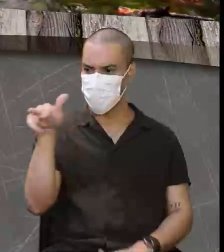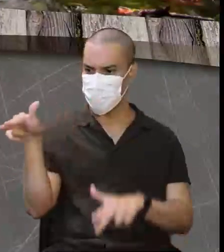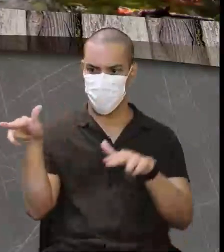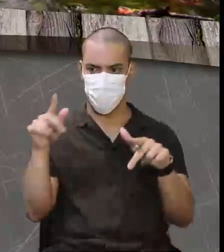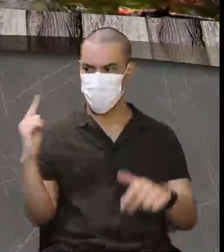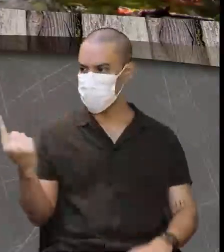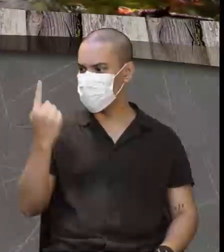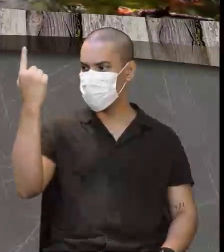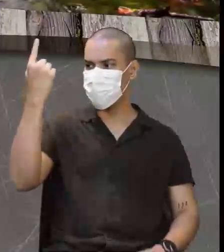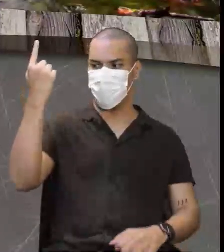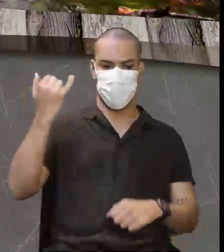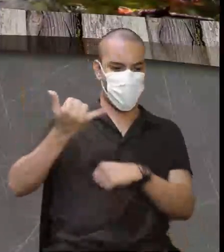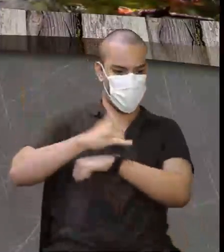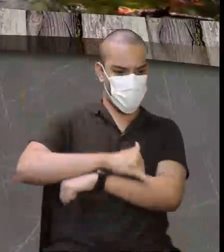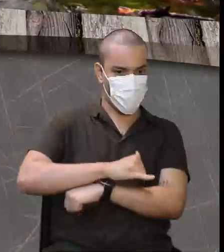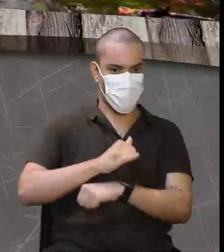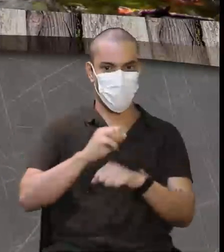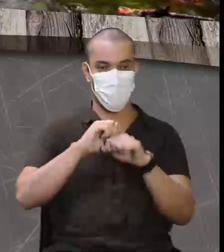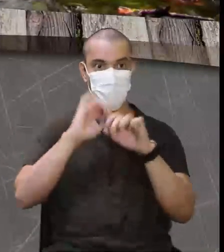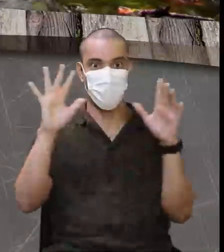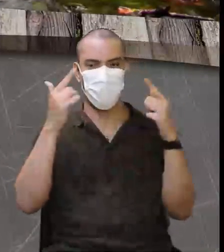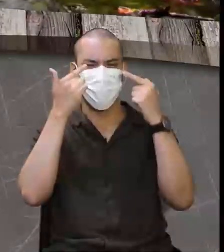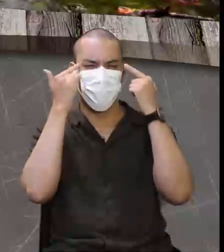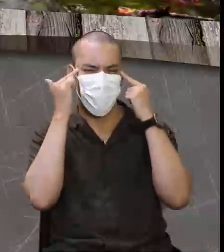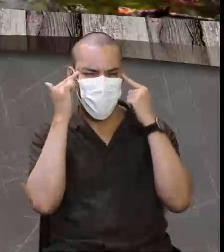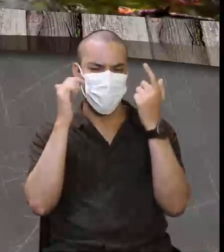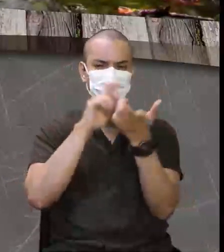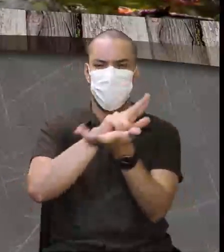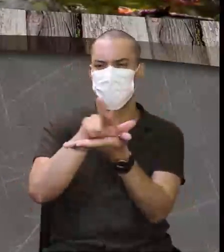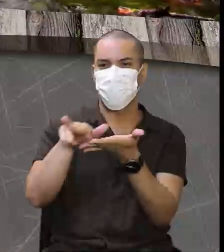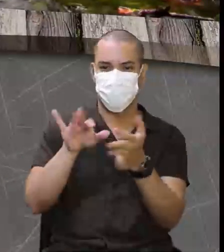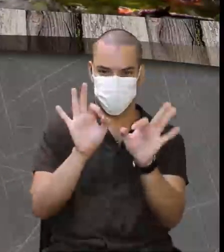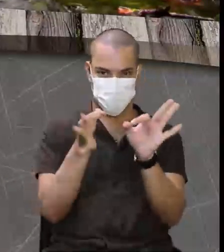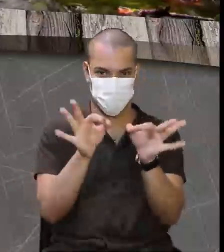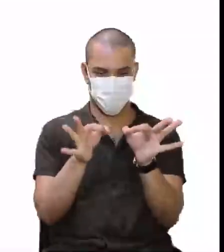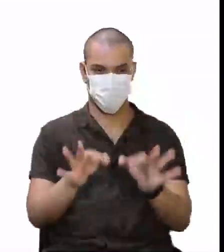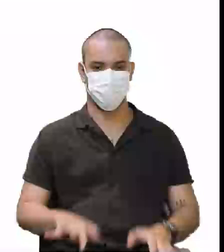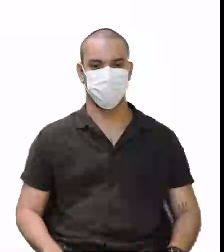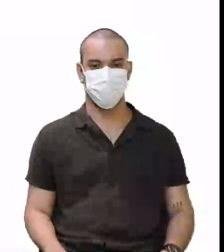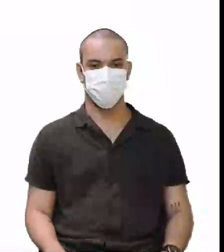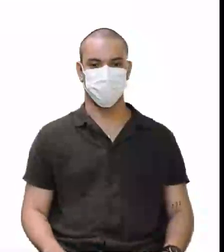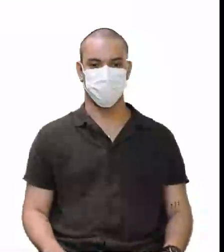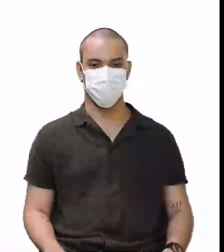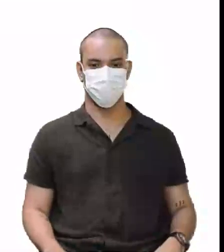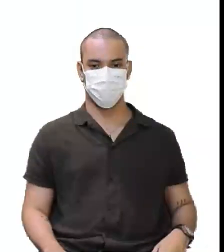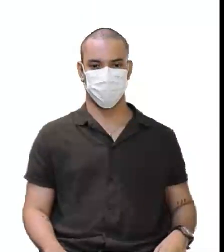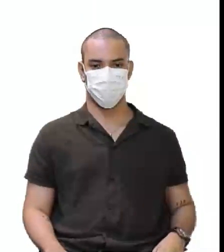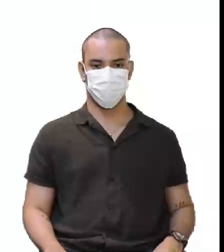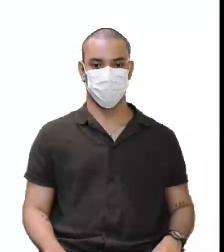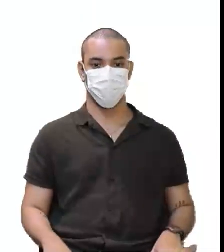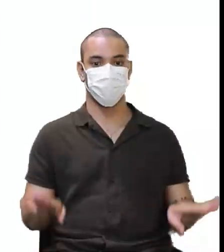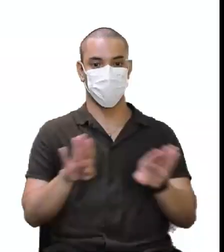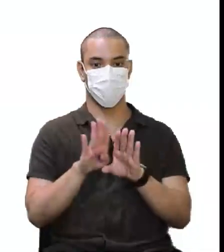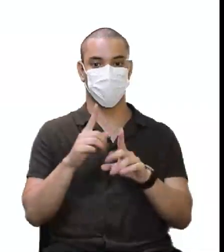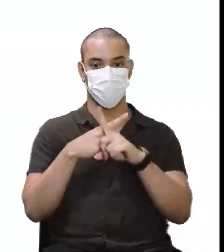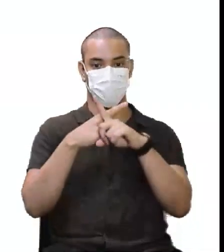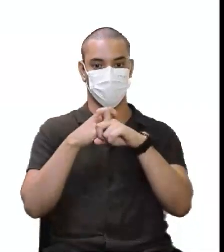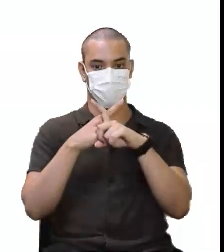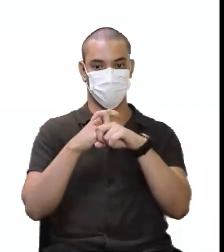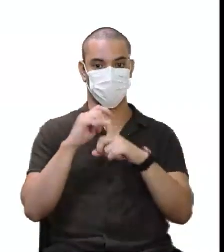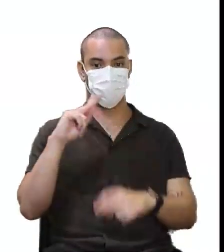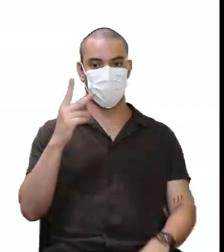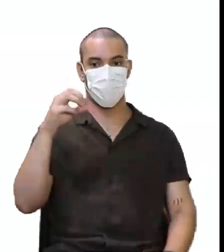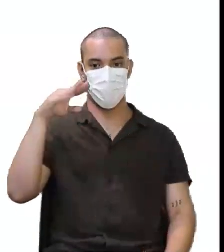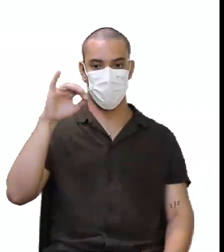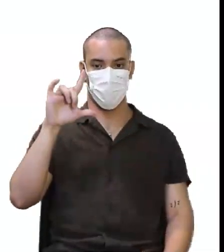Um é mais alto, outro é mais gordinho, um é mais claro, outro tem o olhinho puxado, tá bom? Seguindo aqui na tela. E os cromossomos homólogos, como